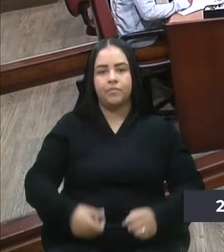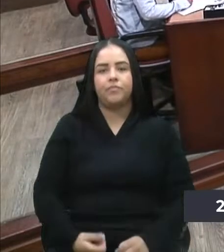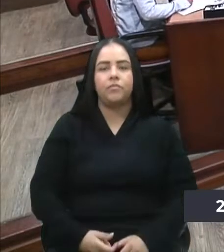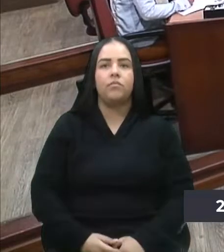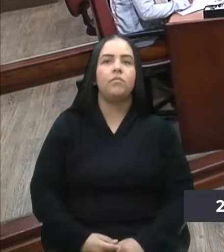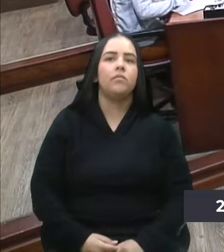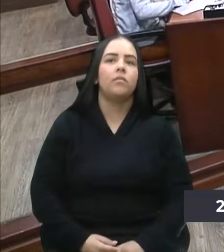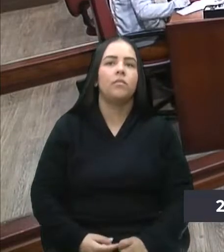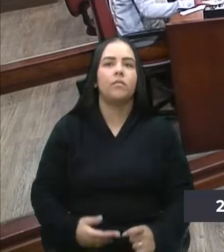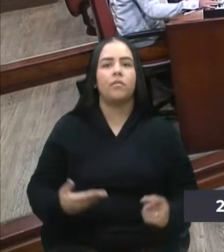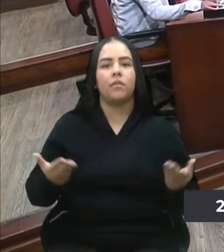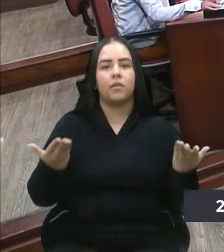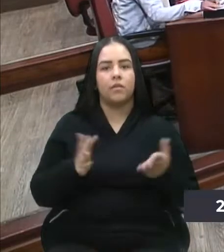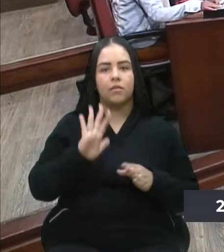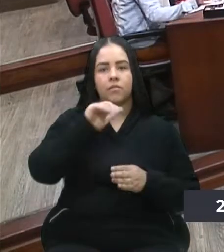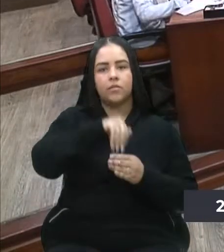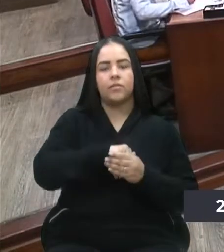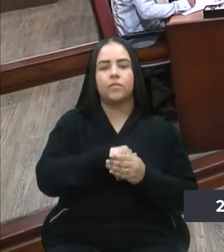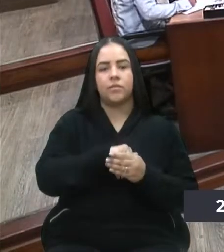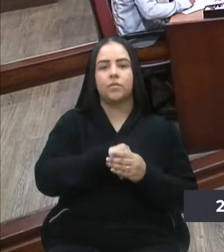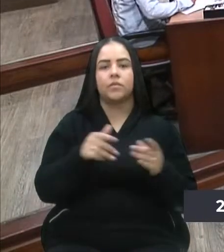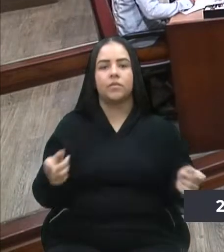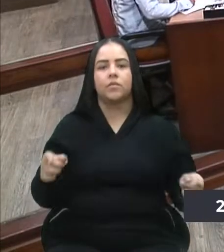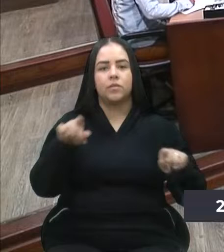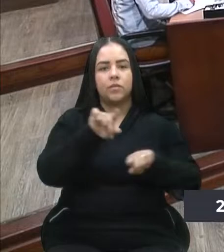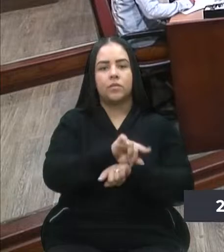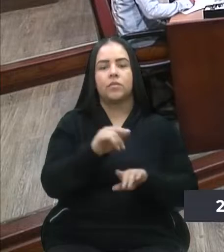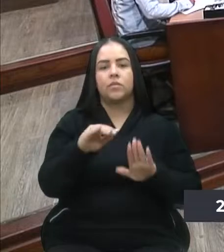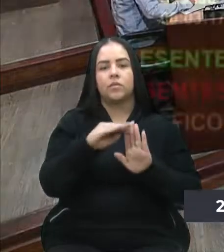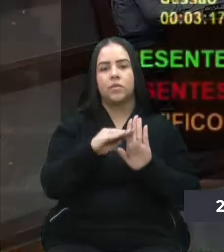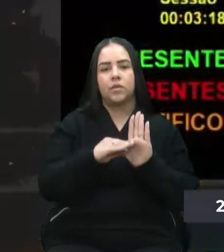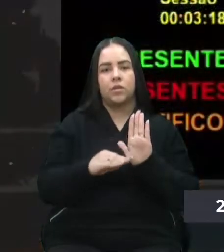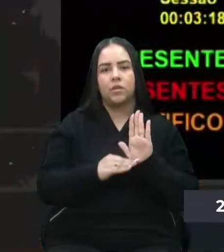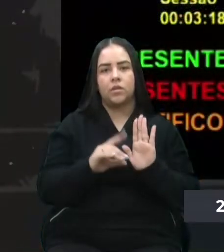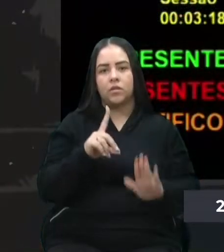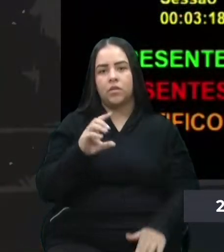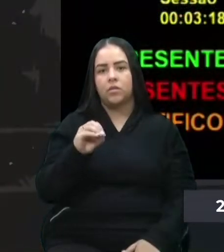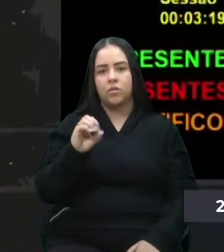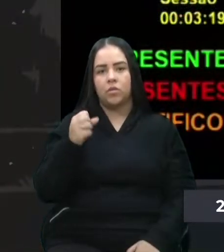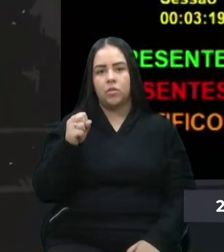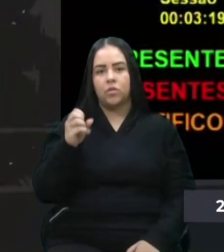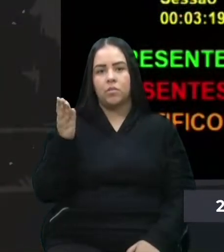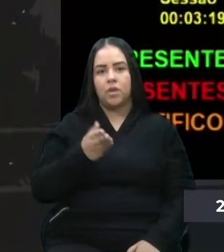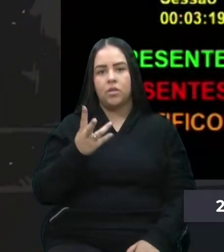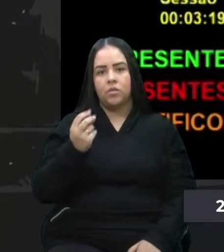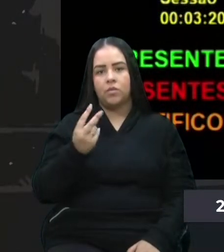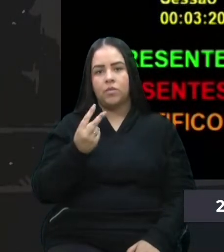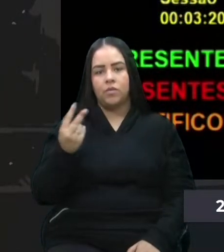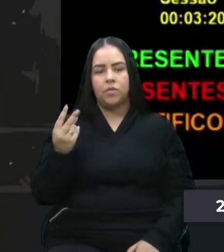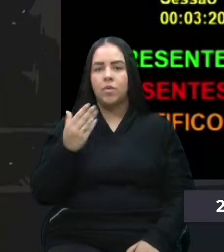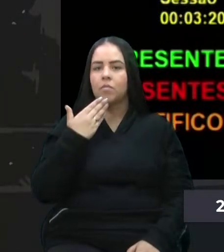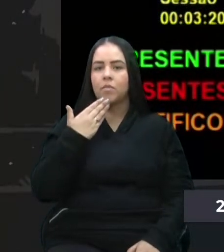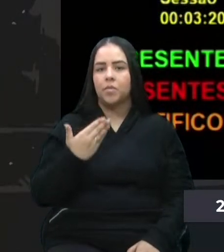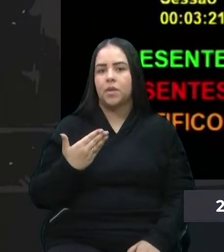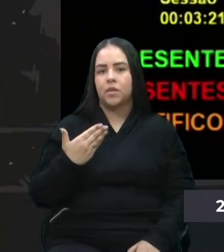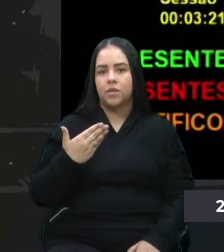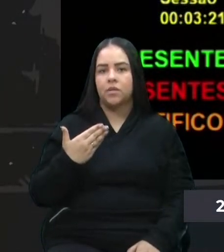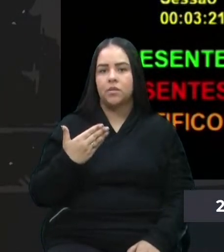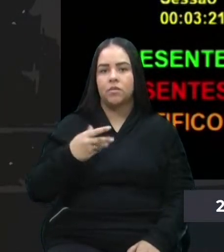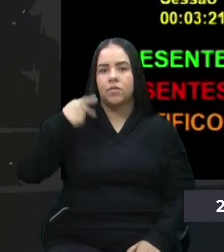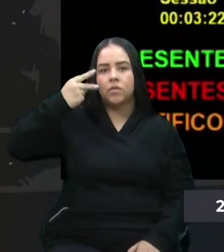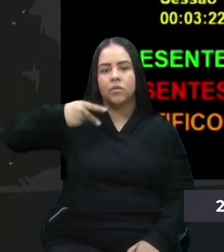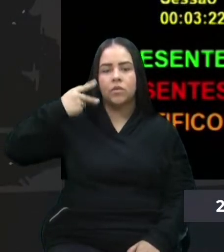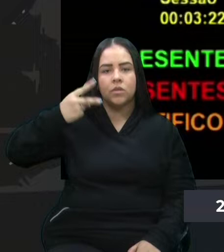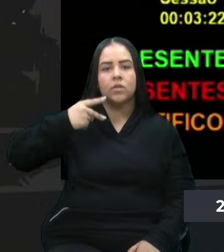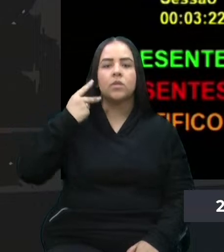em votação, a inversão de pauta do projeto de lei número 108 de 2022. Solicito aos vereadores